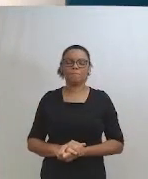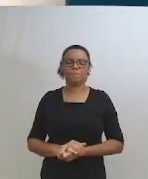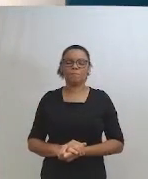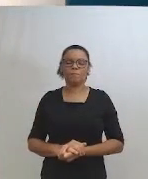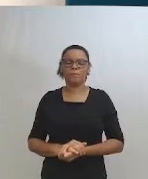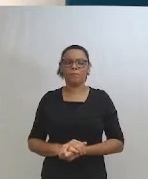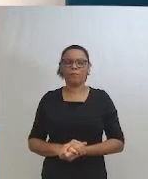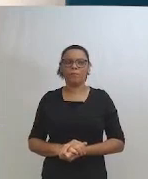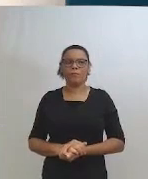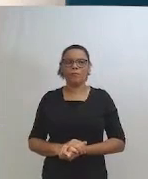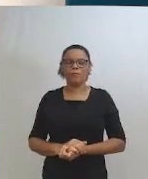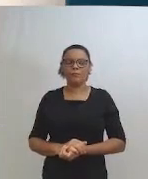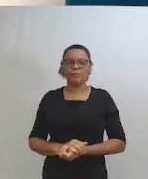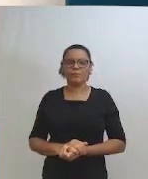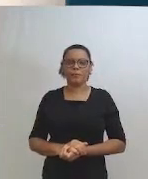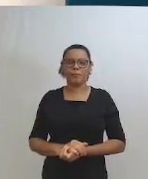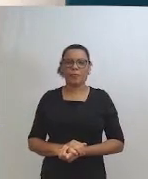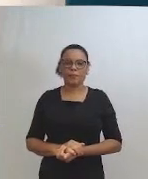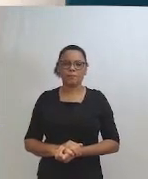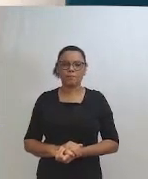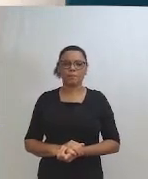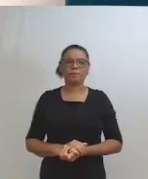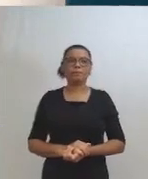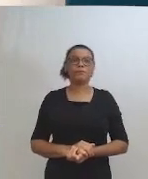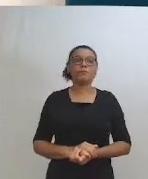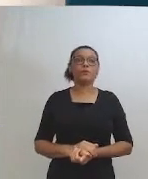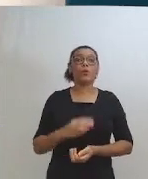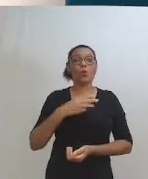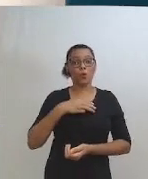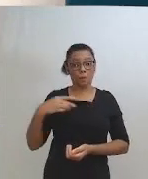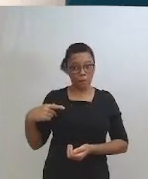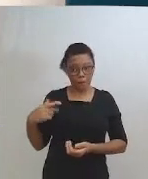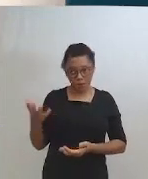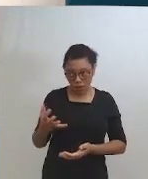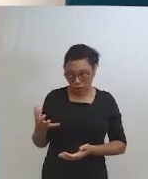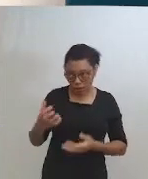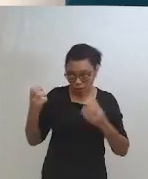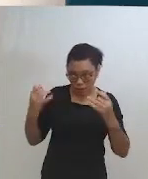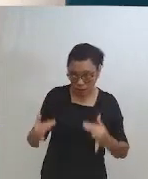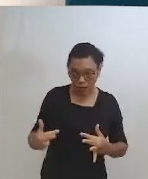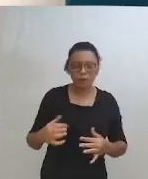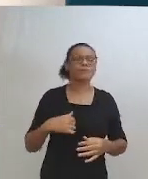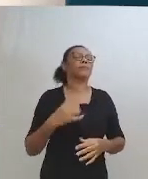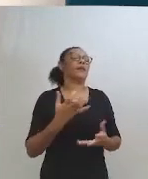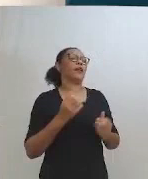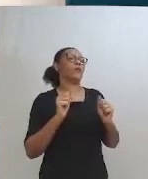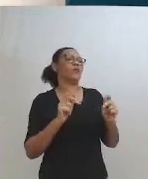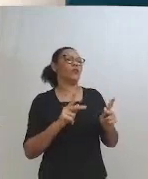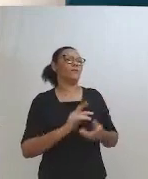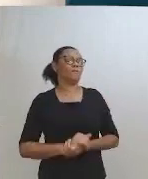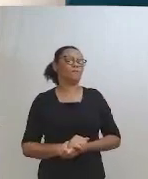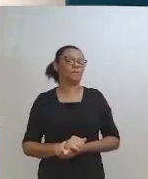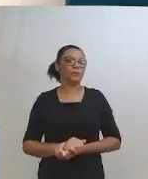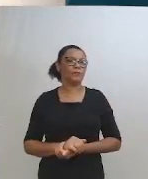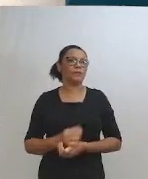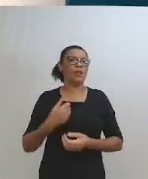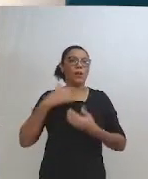Muito obrigado, doutora. O Ministério Público quer fazer uso da palavra? Claro. Pois não. Obrigada, senhor presidente.